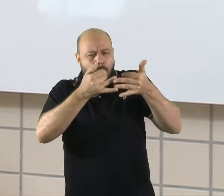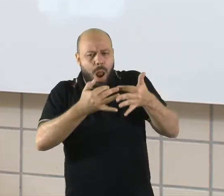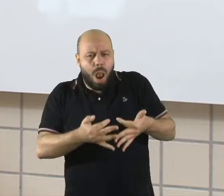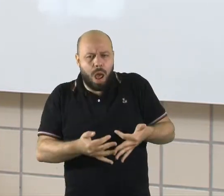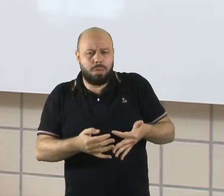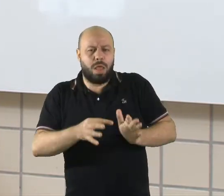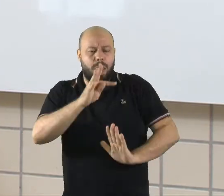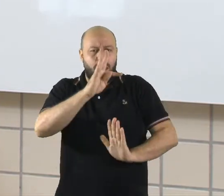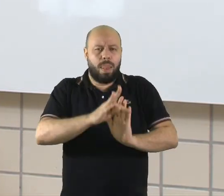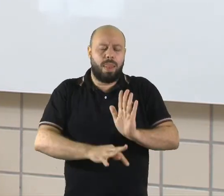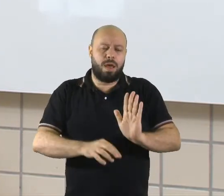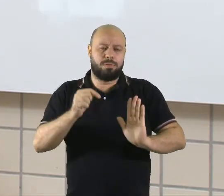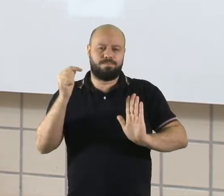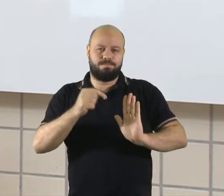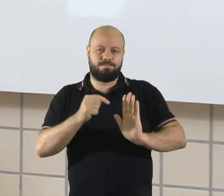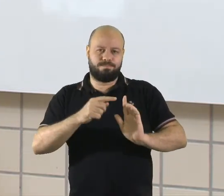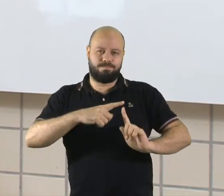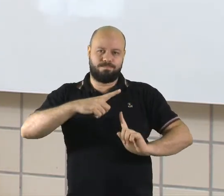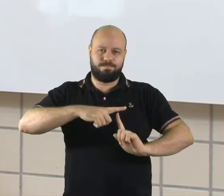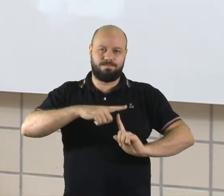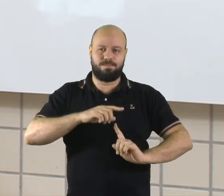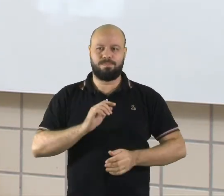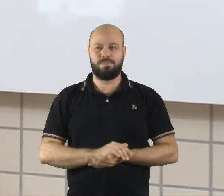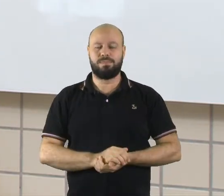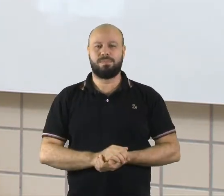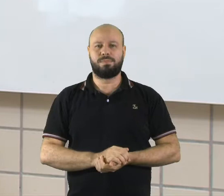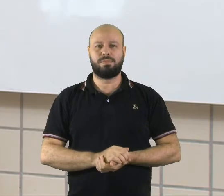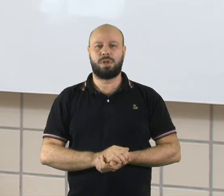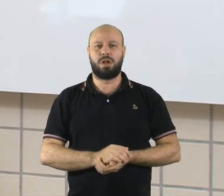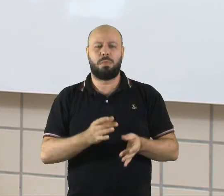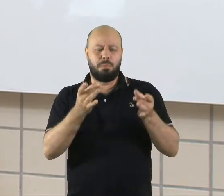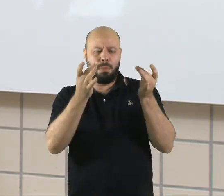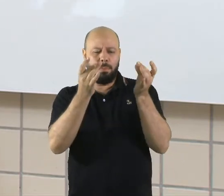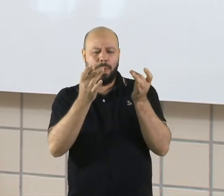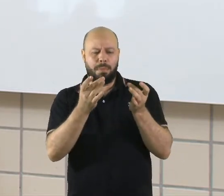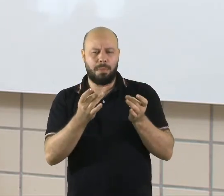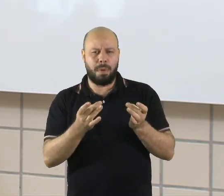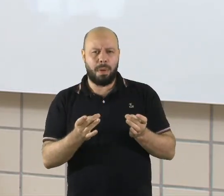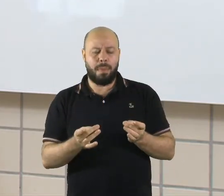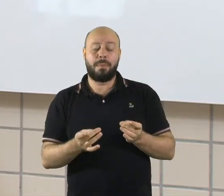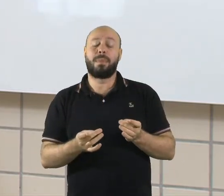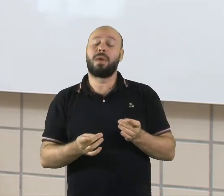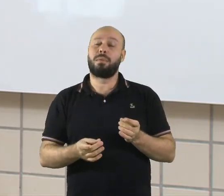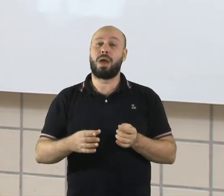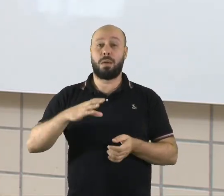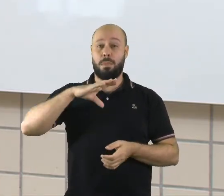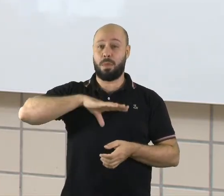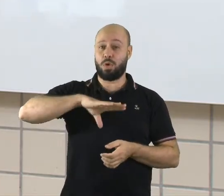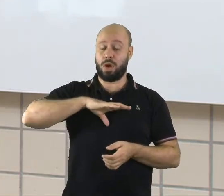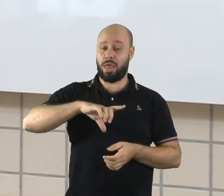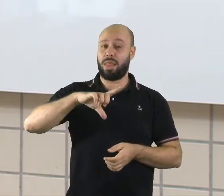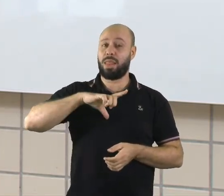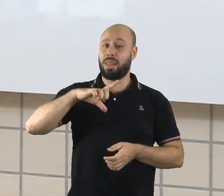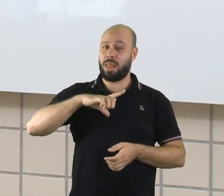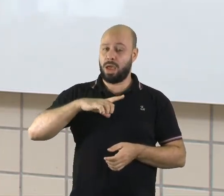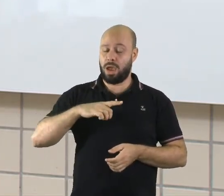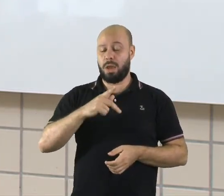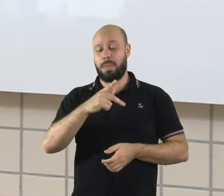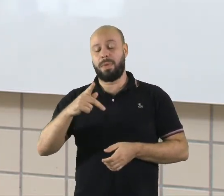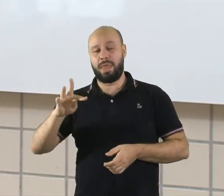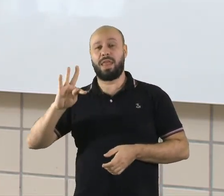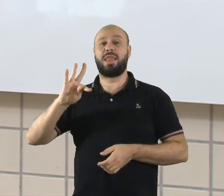tipo textual. Todos os detalhes no material de língua portuguesa e no material também de